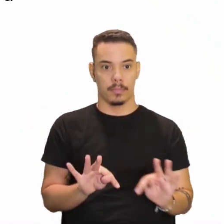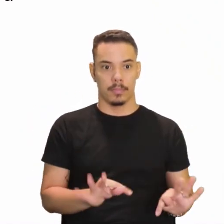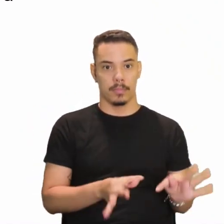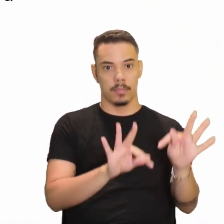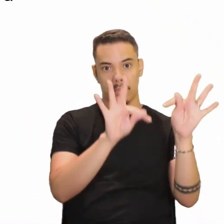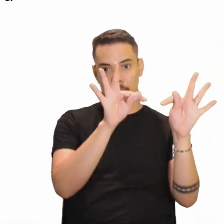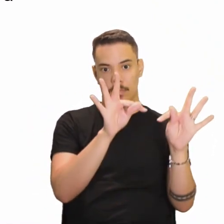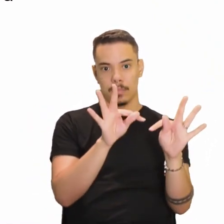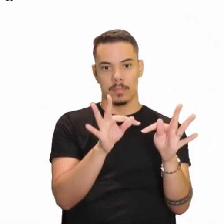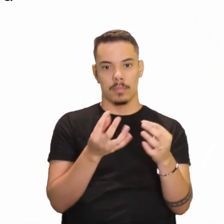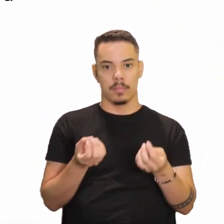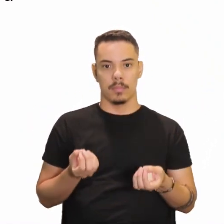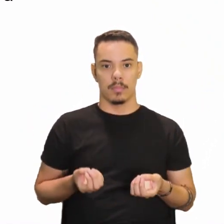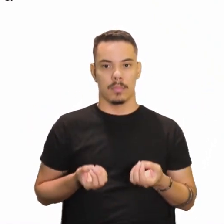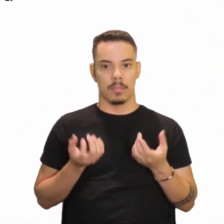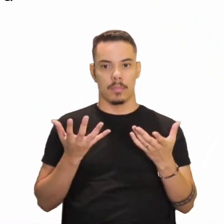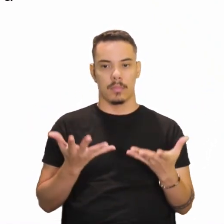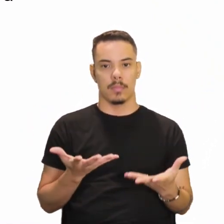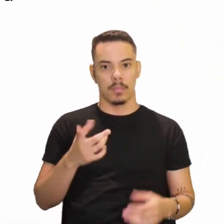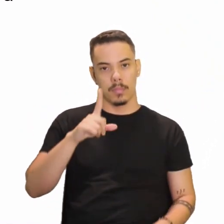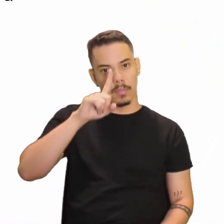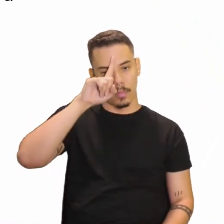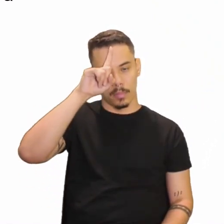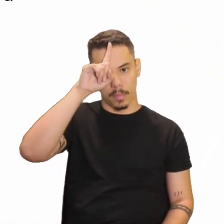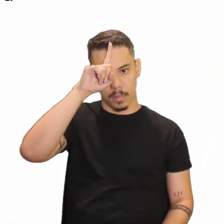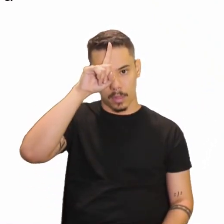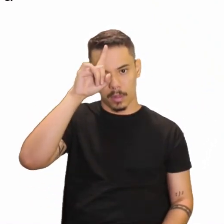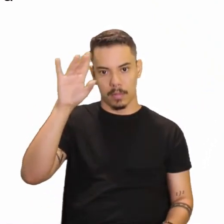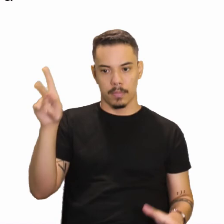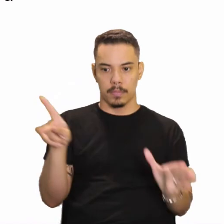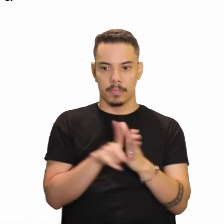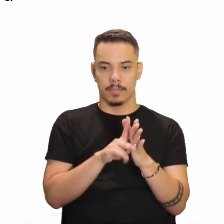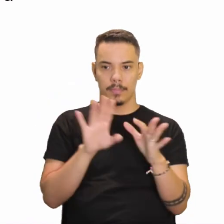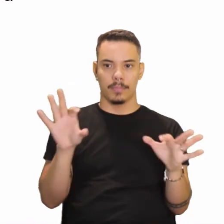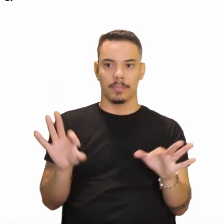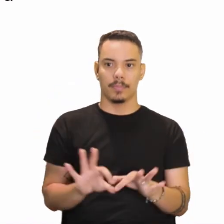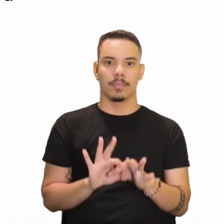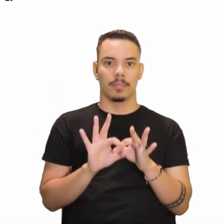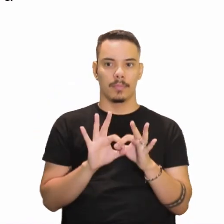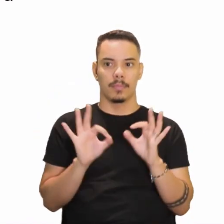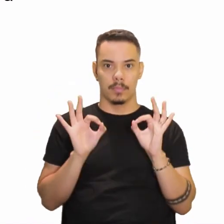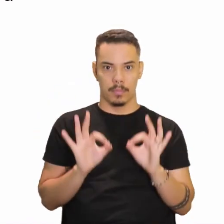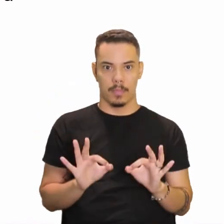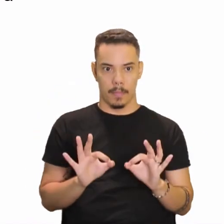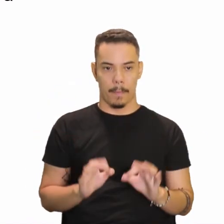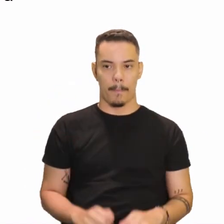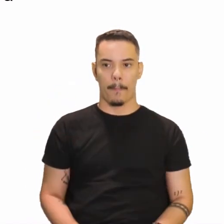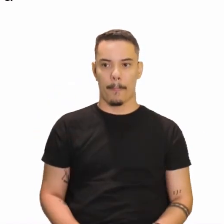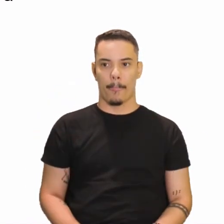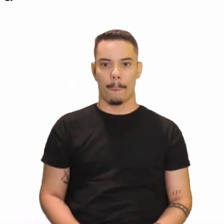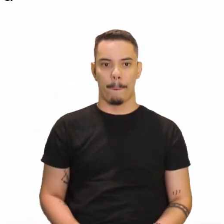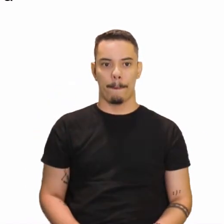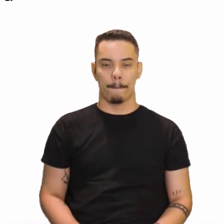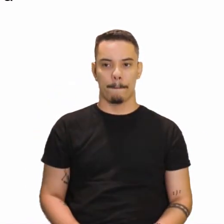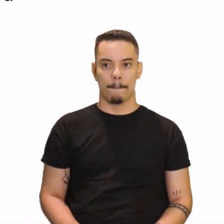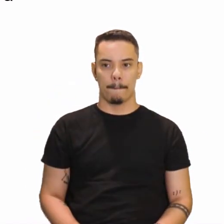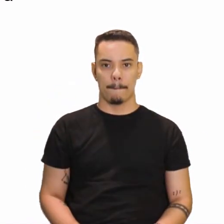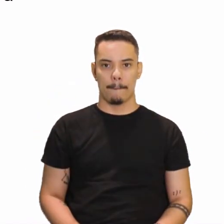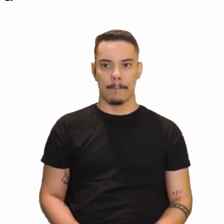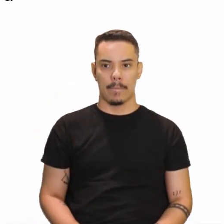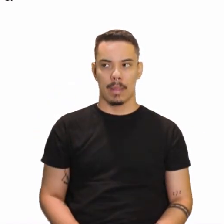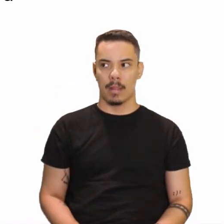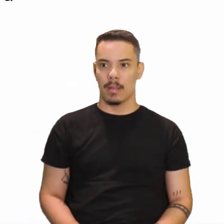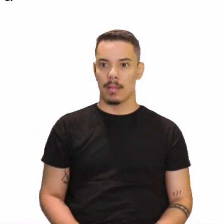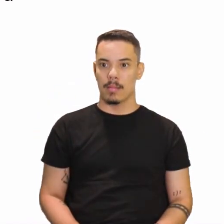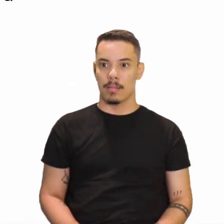para transmitir a ideia que pretende veicular beleza pronto aqui